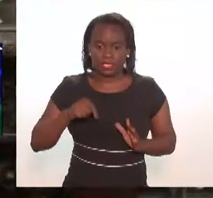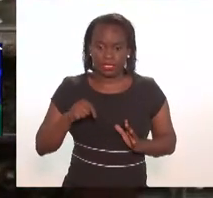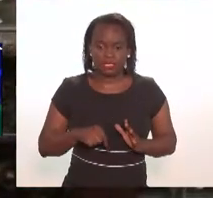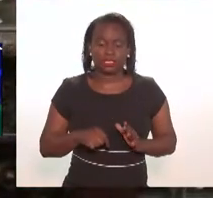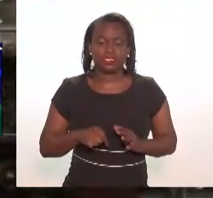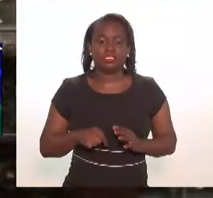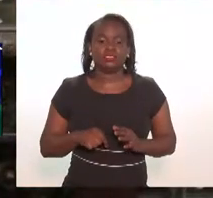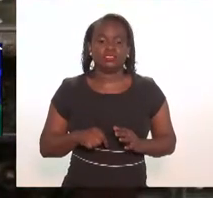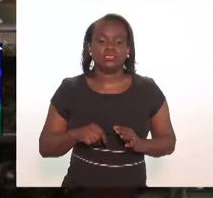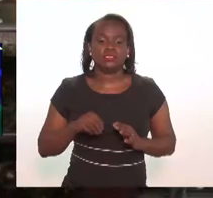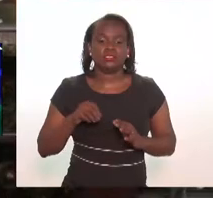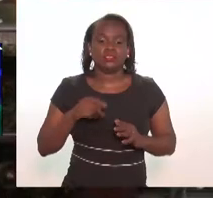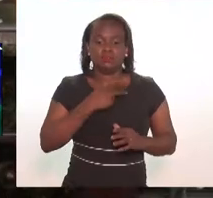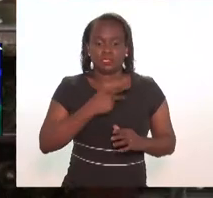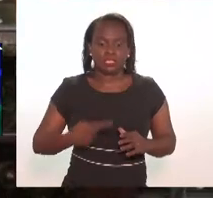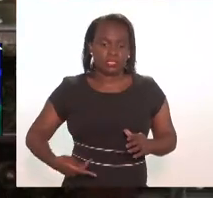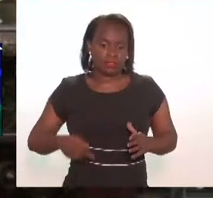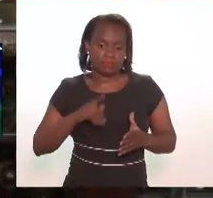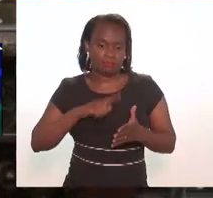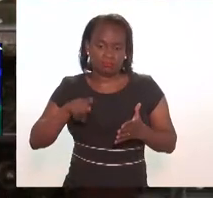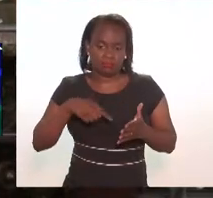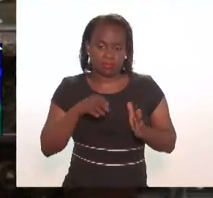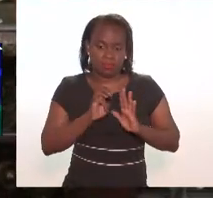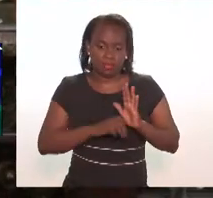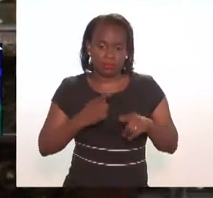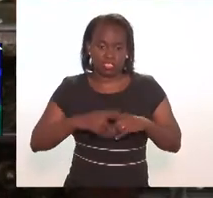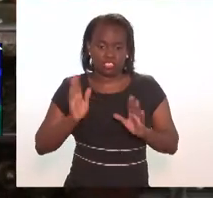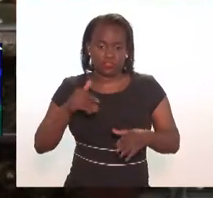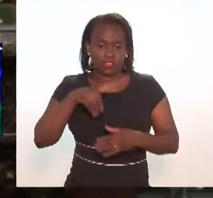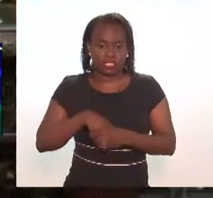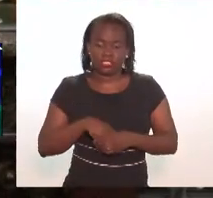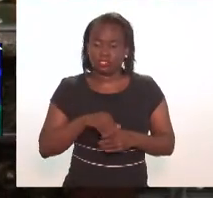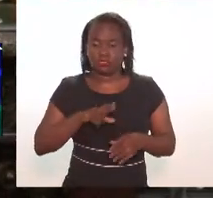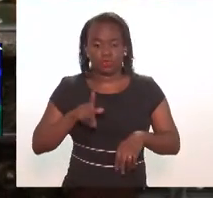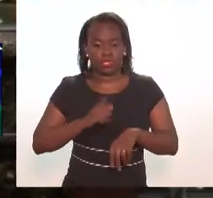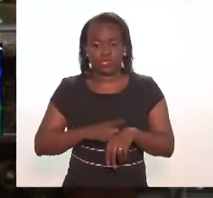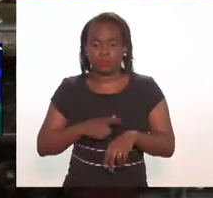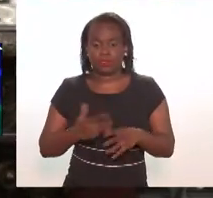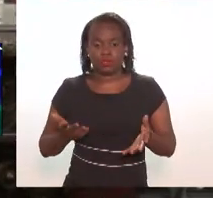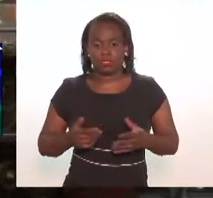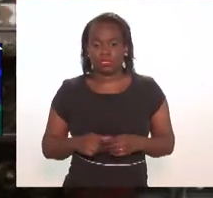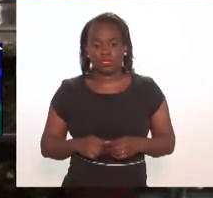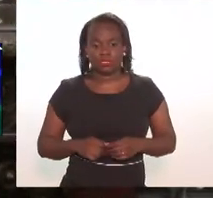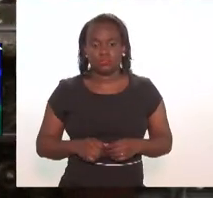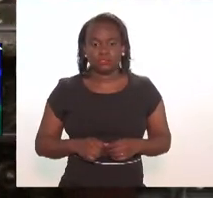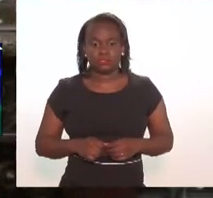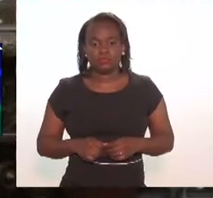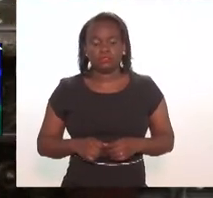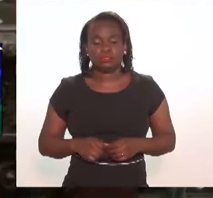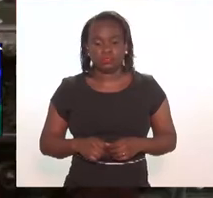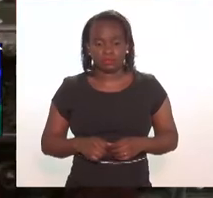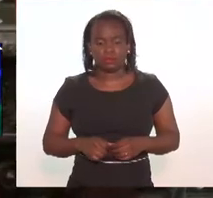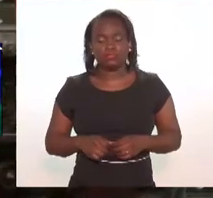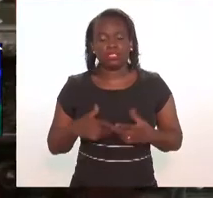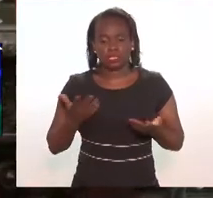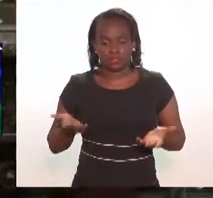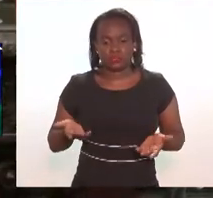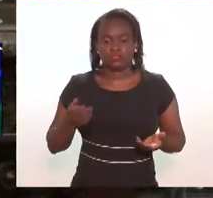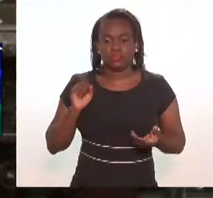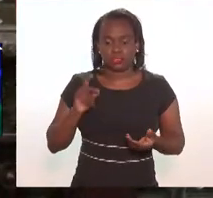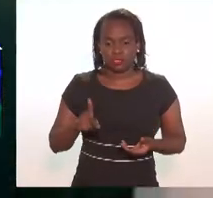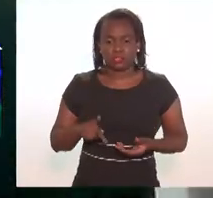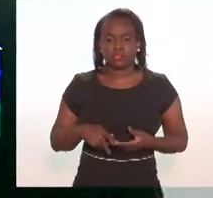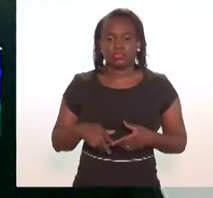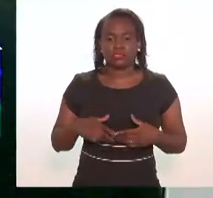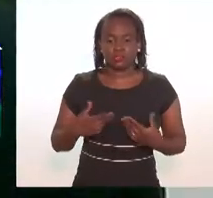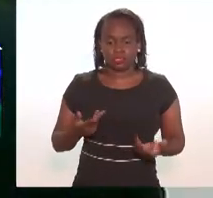vai desconsiderar as emendas porque está em votação. Não é o momento de incluir emendas. É isso, porque as emendas que eu estou me referindo...